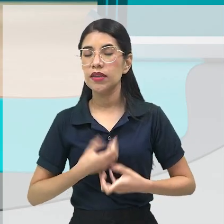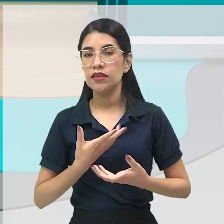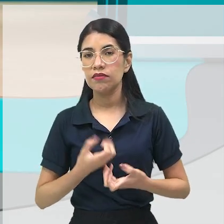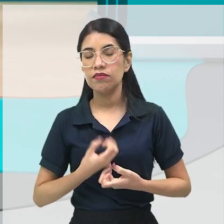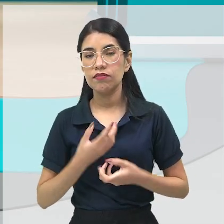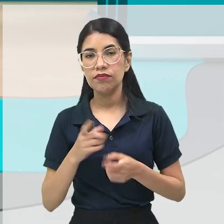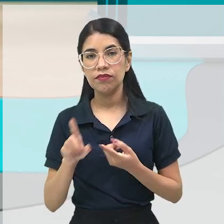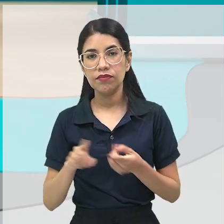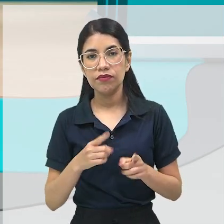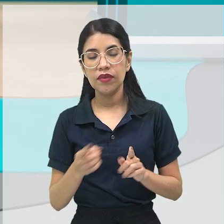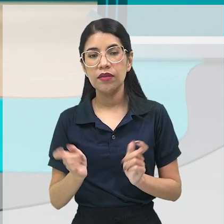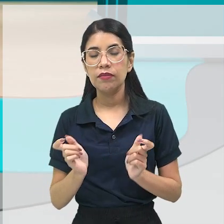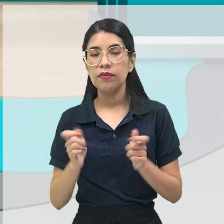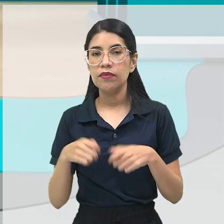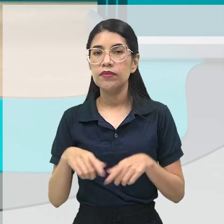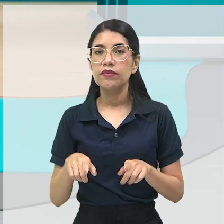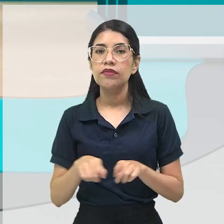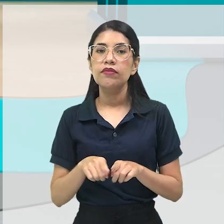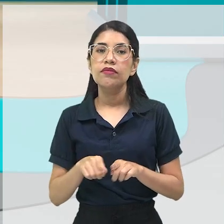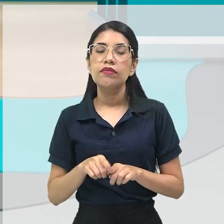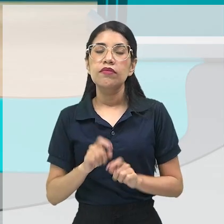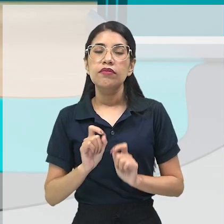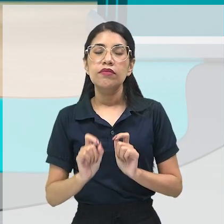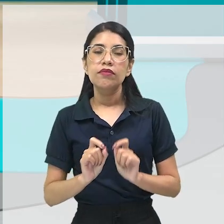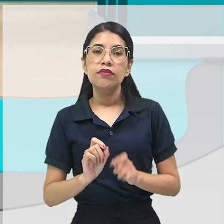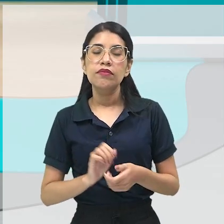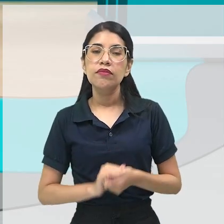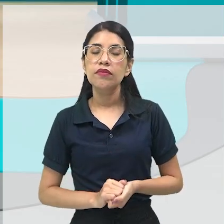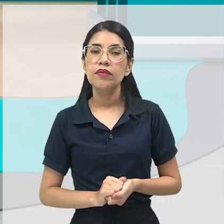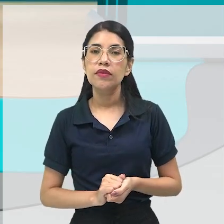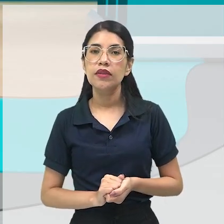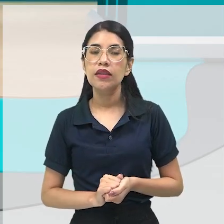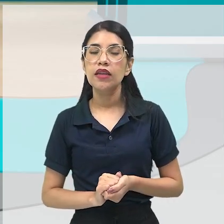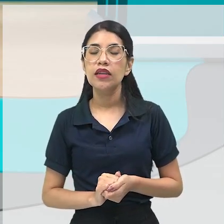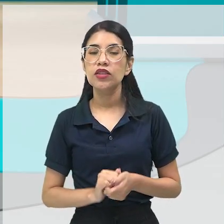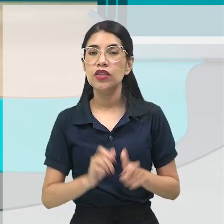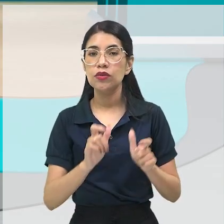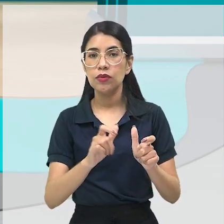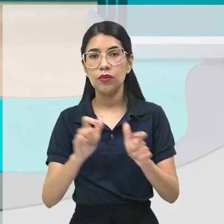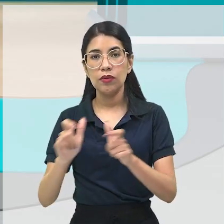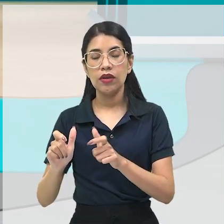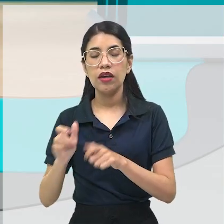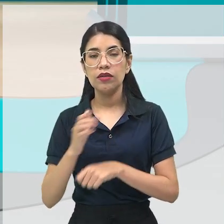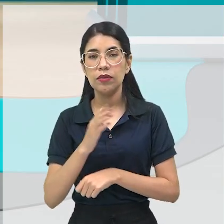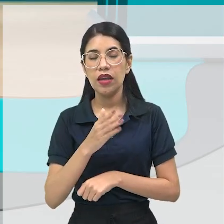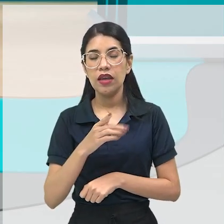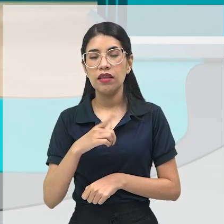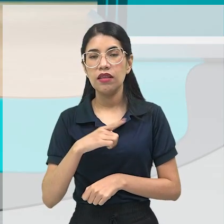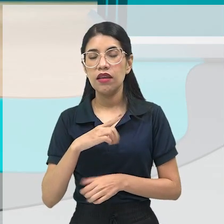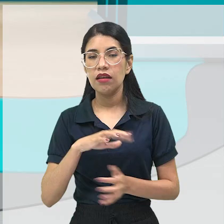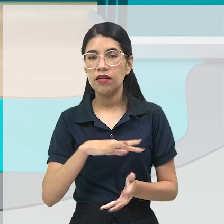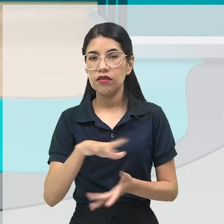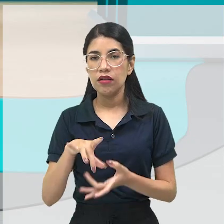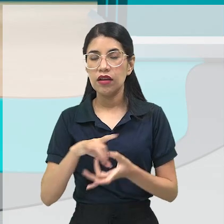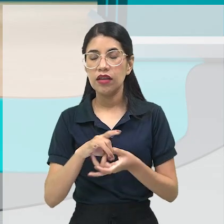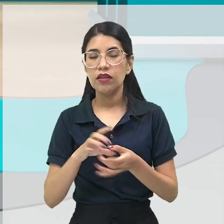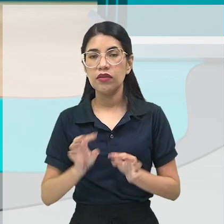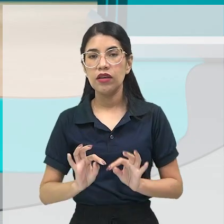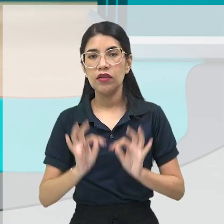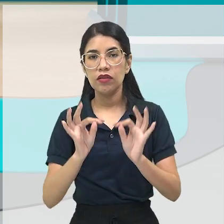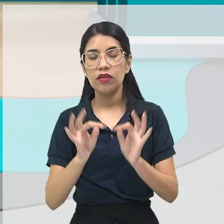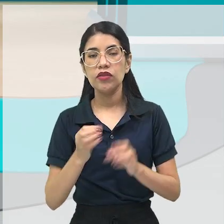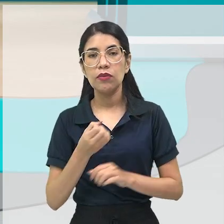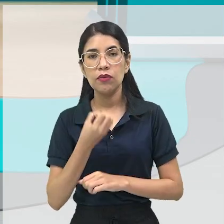música e que se possibilita ali possibilidades de chegar em todos os lugares com a globalização. Hoje a tecnologia ela